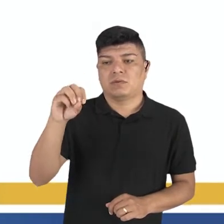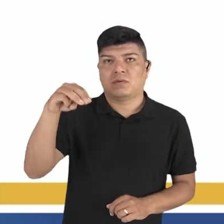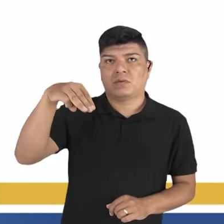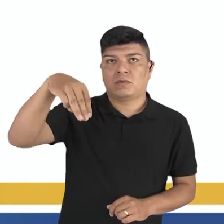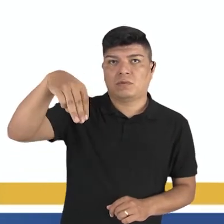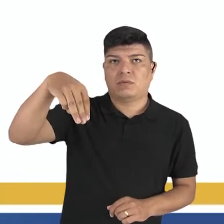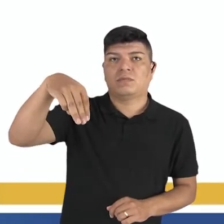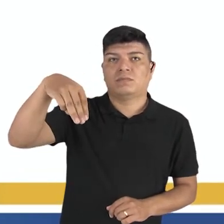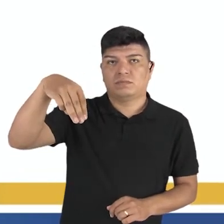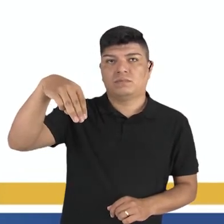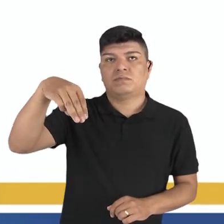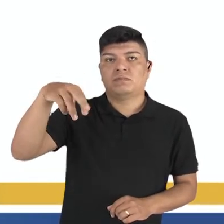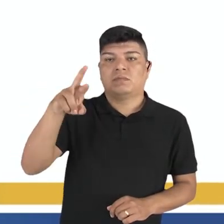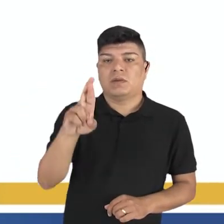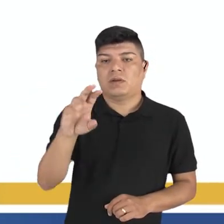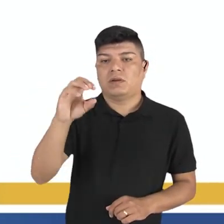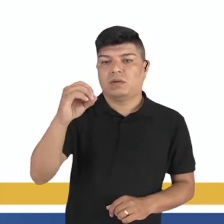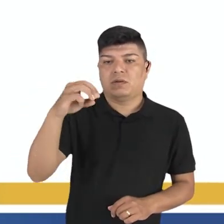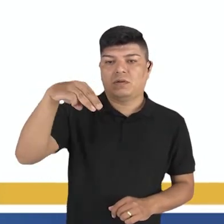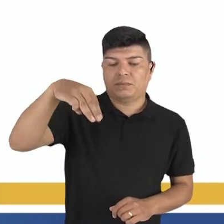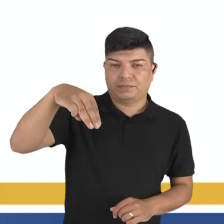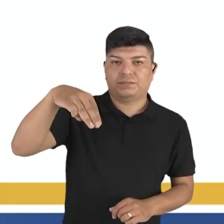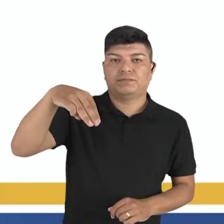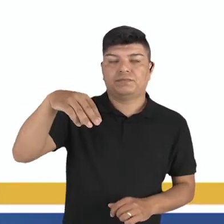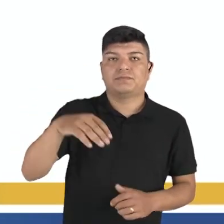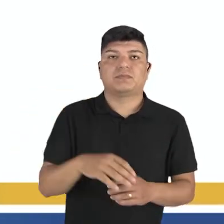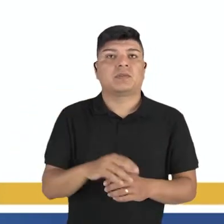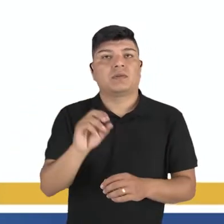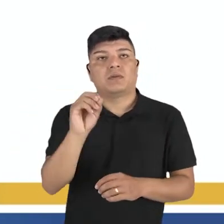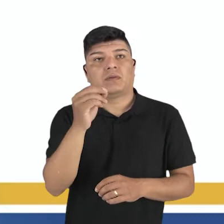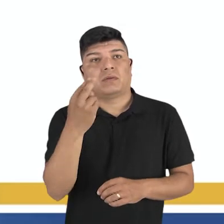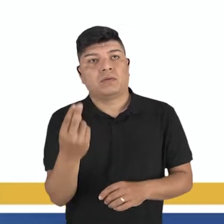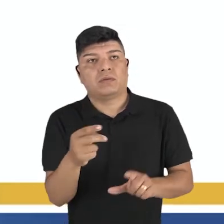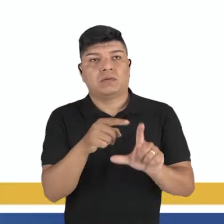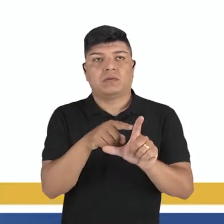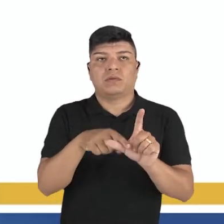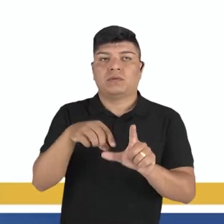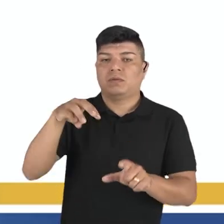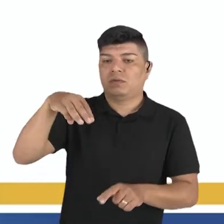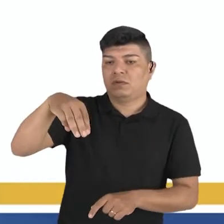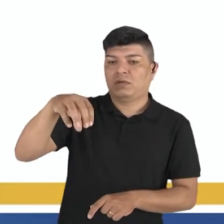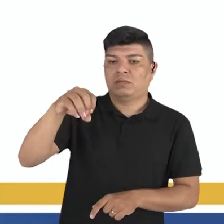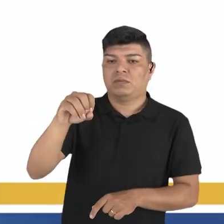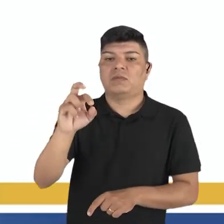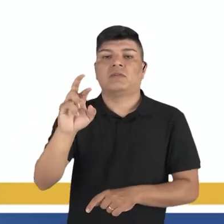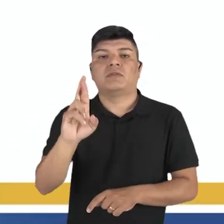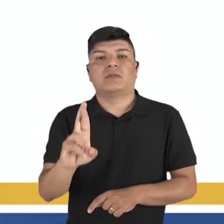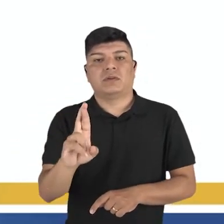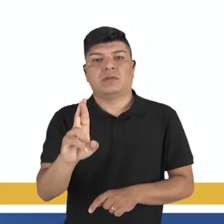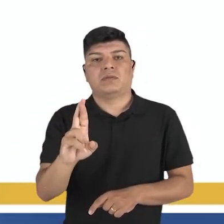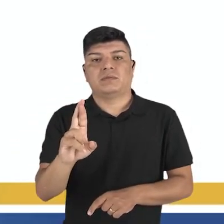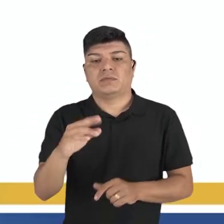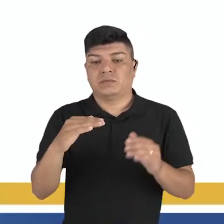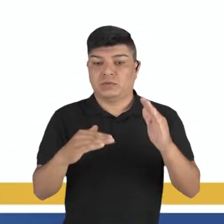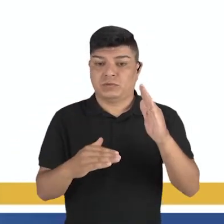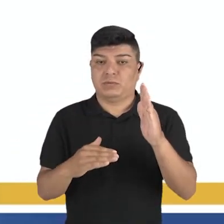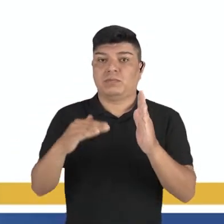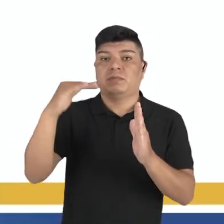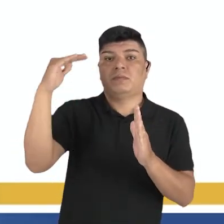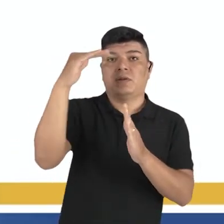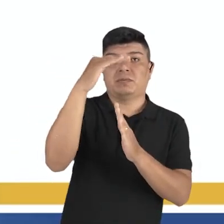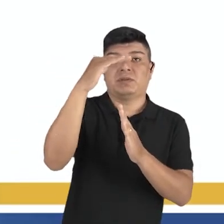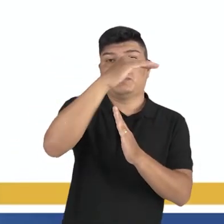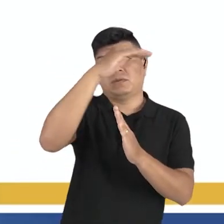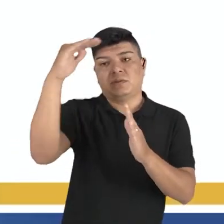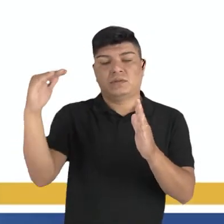pegando ali de cima e indo para baixo, ROM, ou ângulo MOR, quando eu pego de baixo e vou indo para cima.